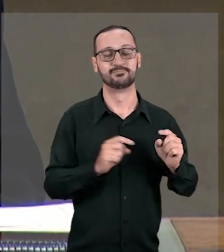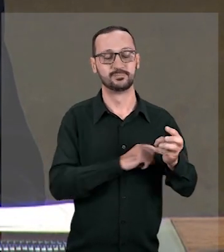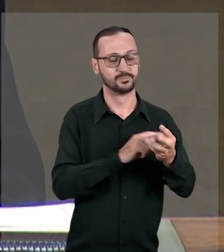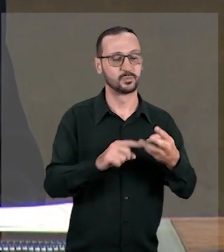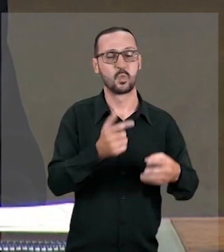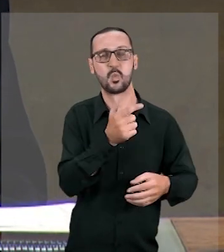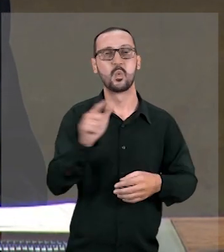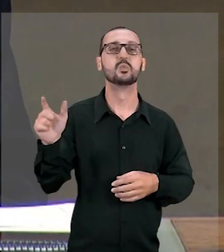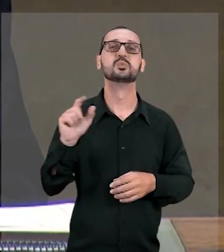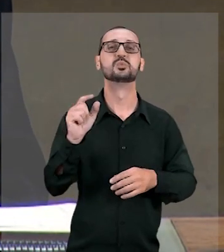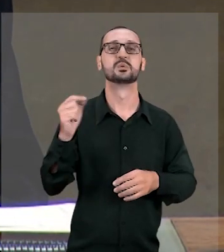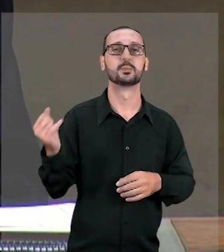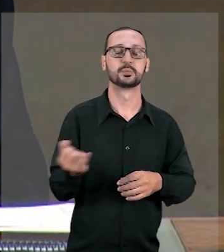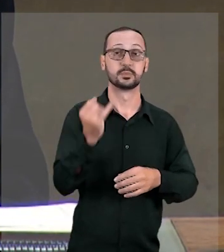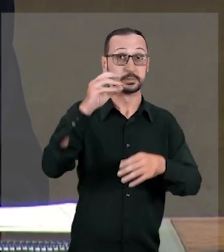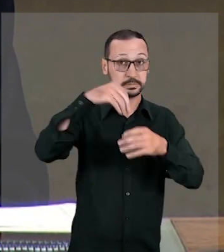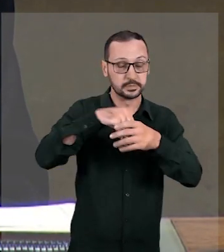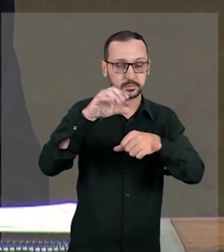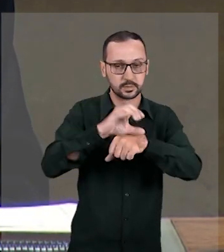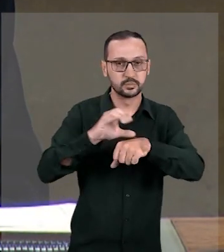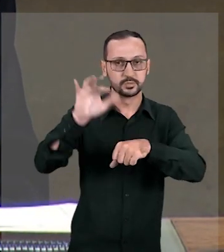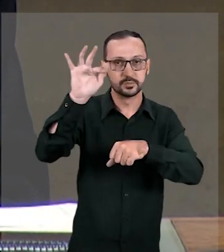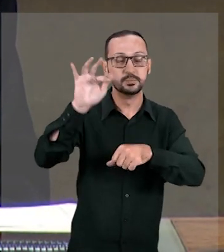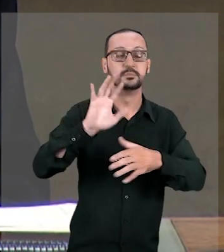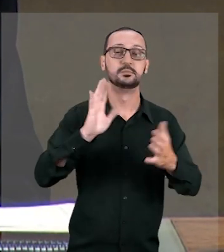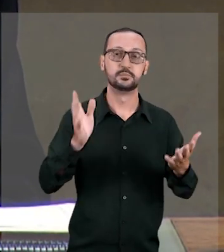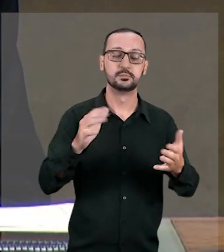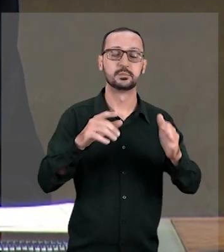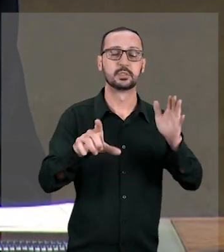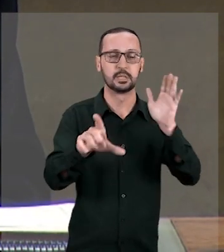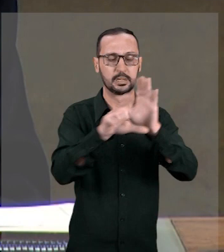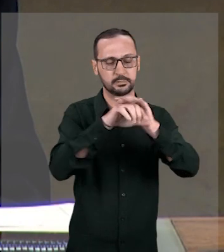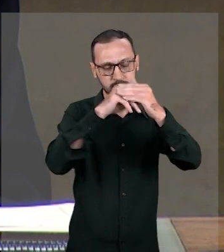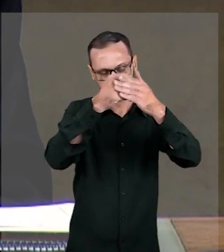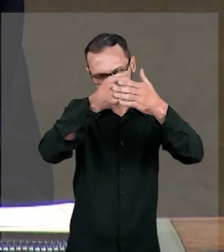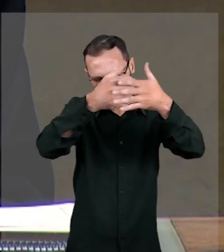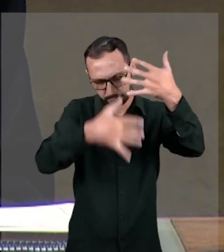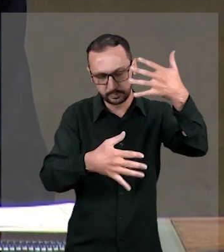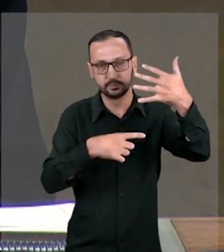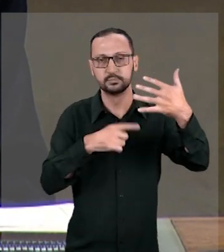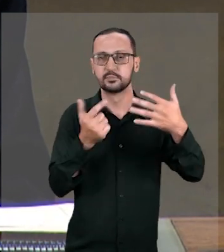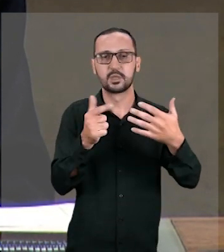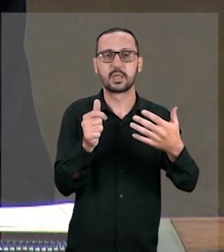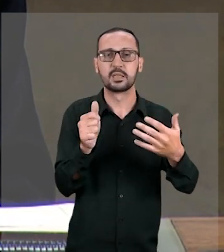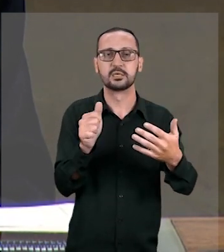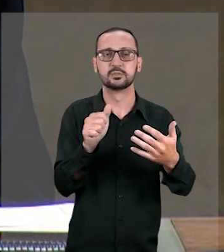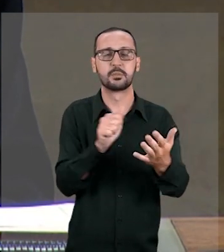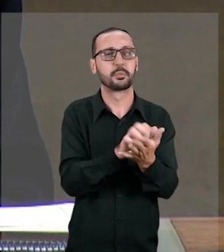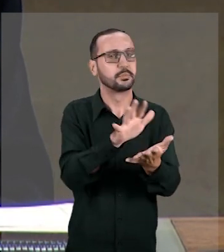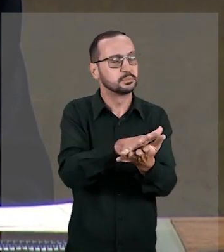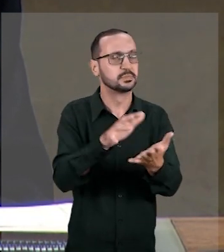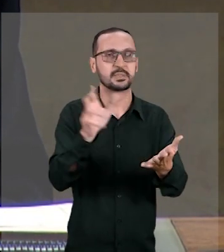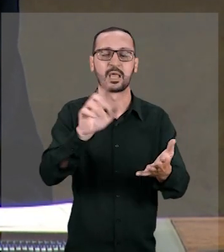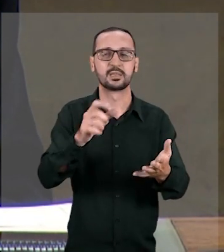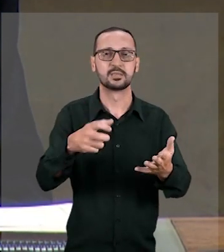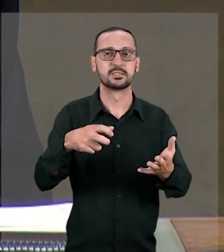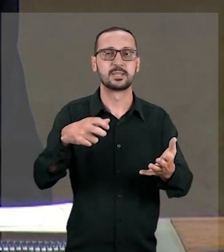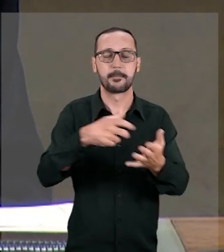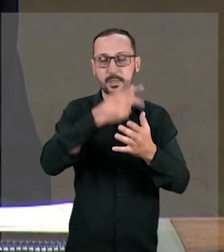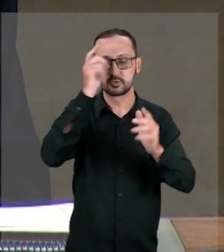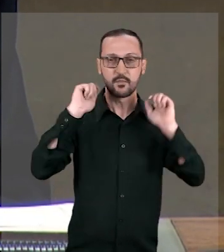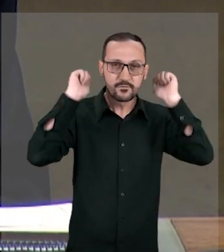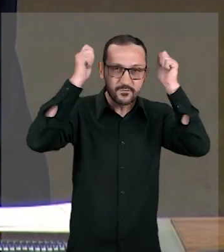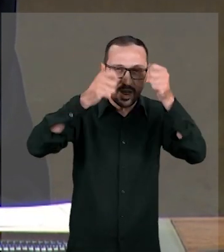importante, tudo dentro da Constituição, dentro das leis, sem punitivismo, sem vingadores